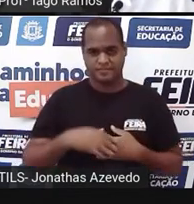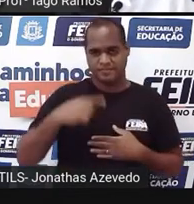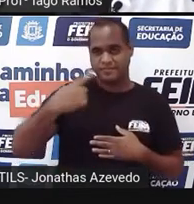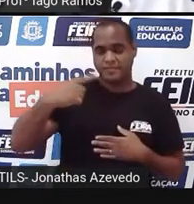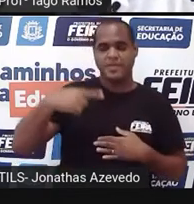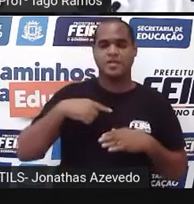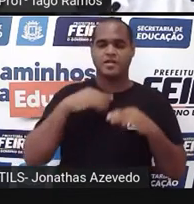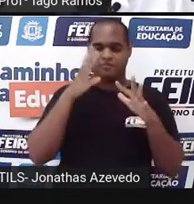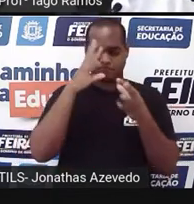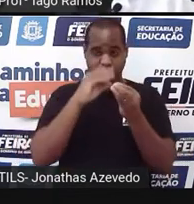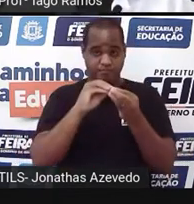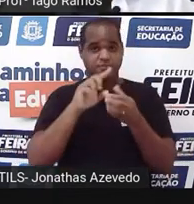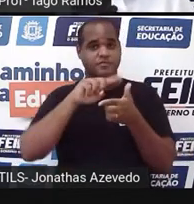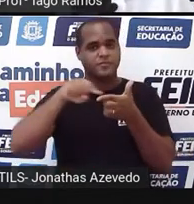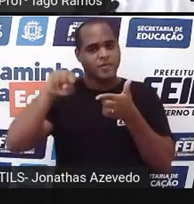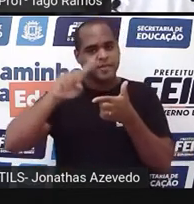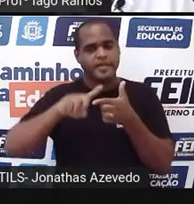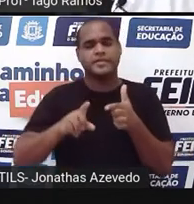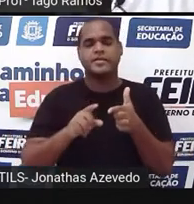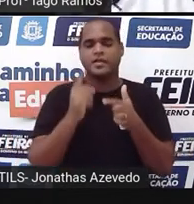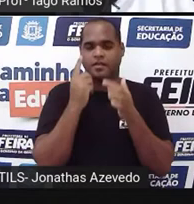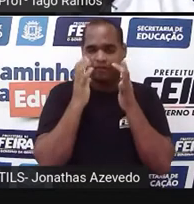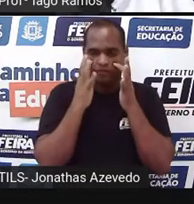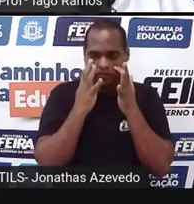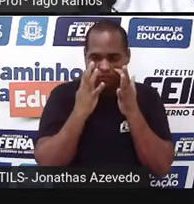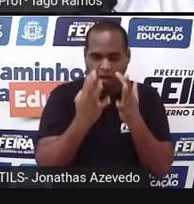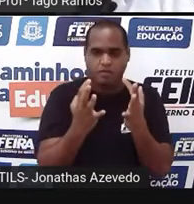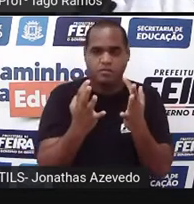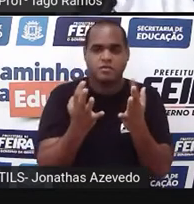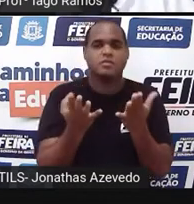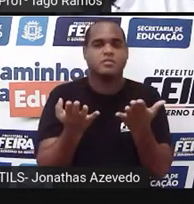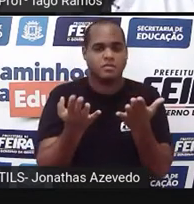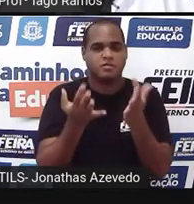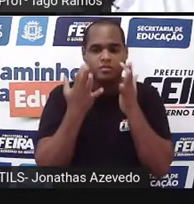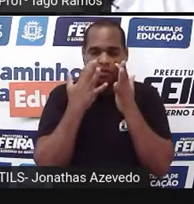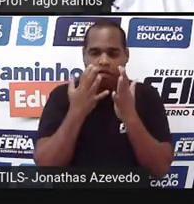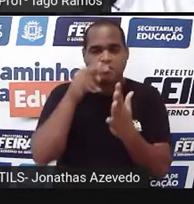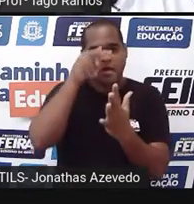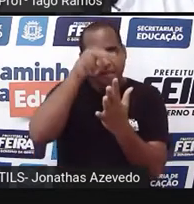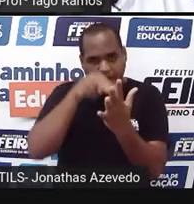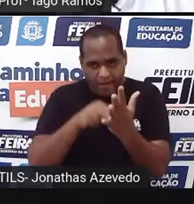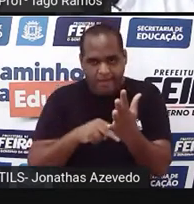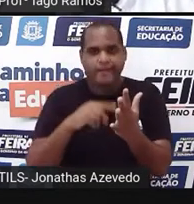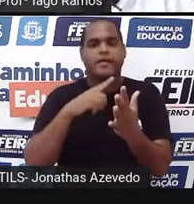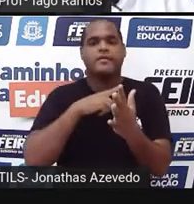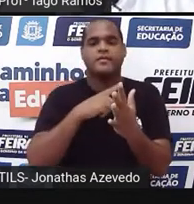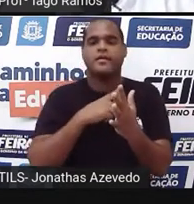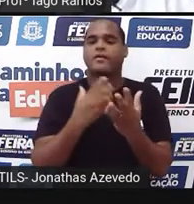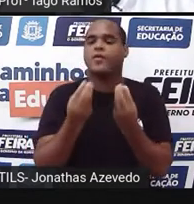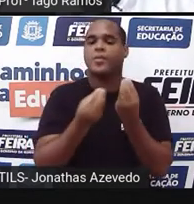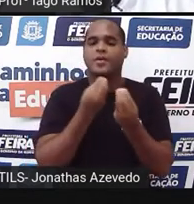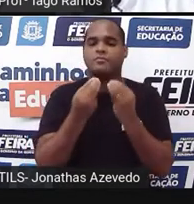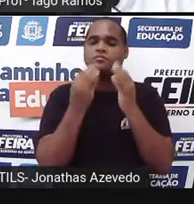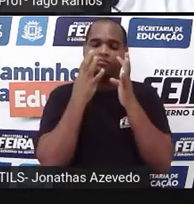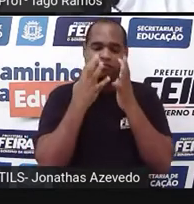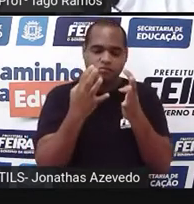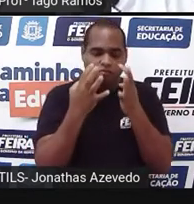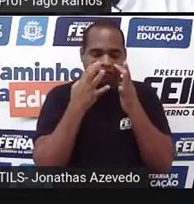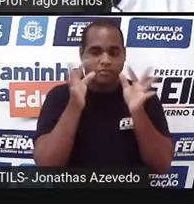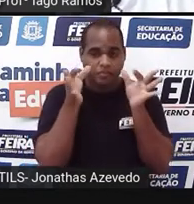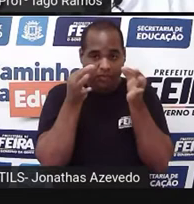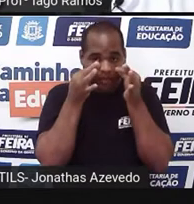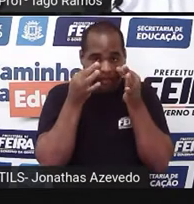primeiro passo que é compreender o problema a gente fez uma leitura né fazendo essa leitura de maneira atenciosa